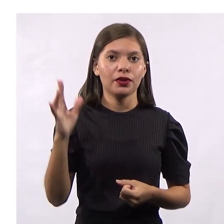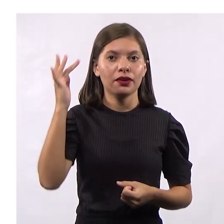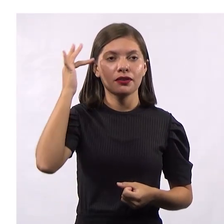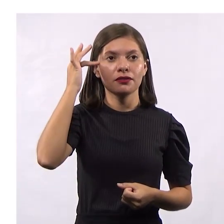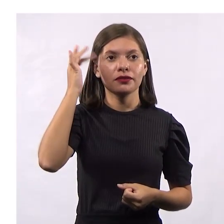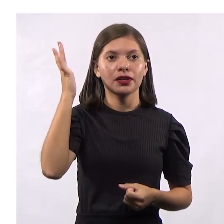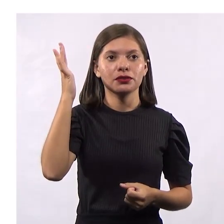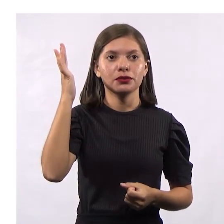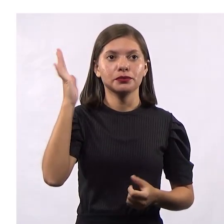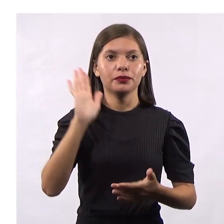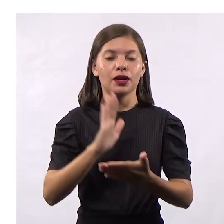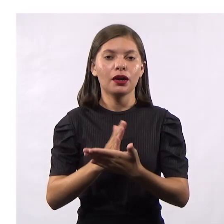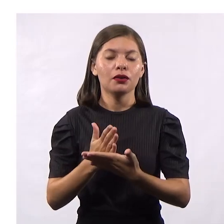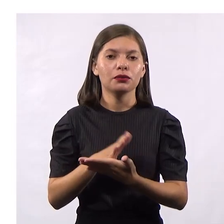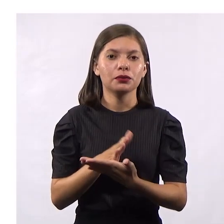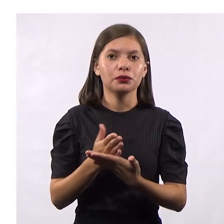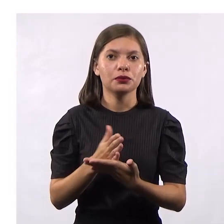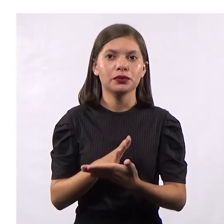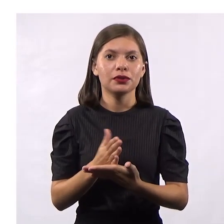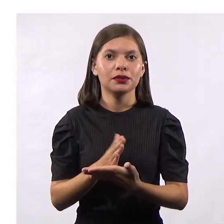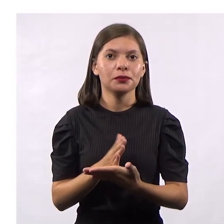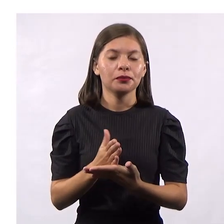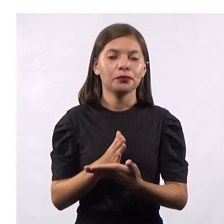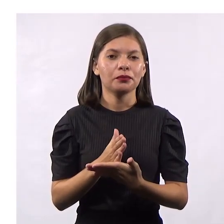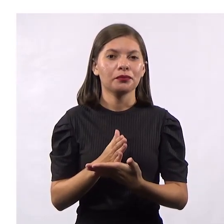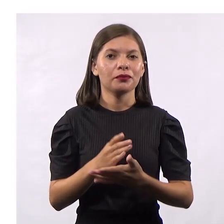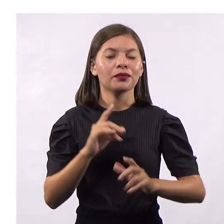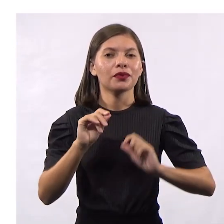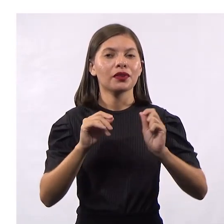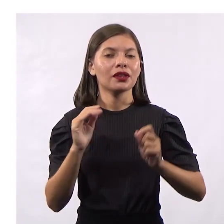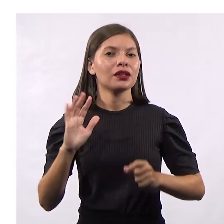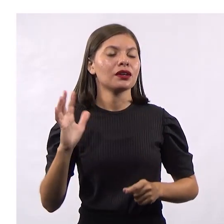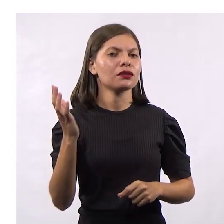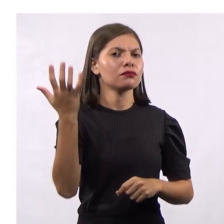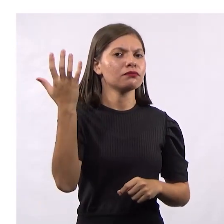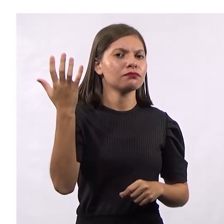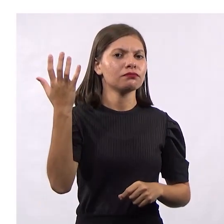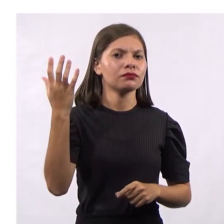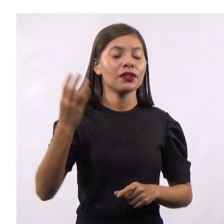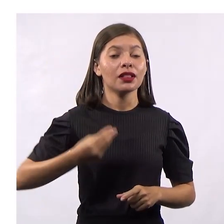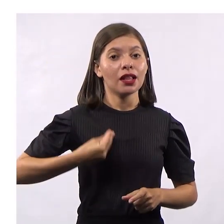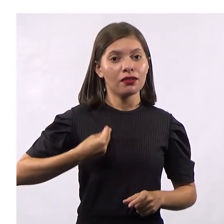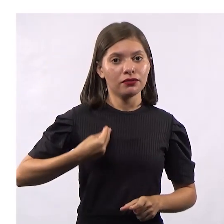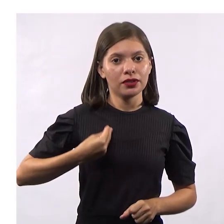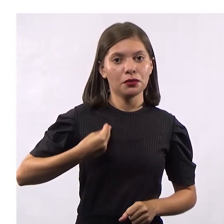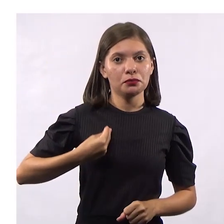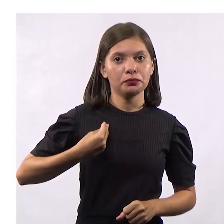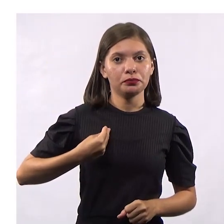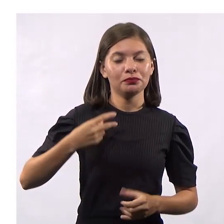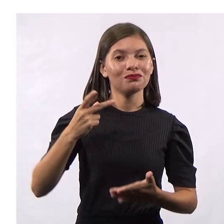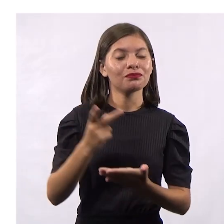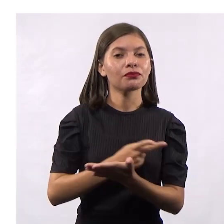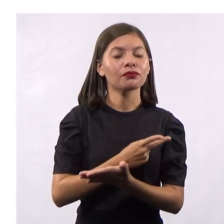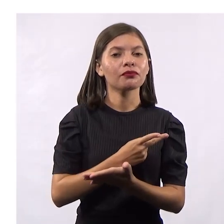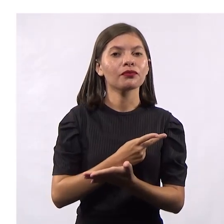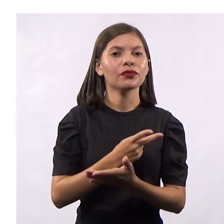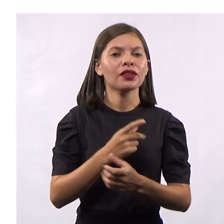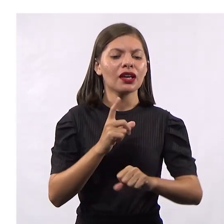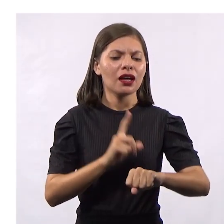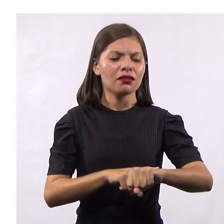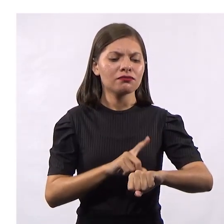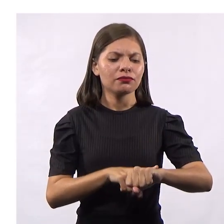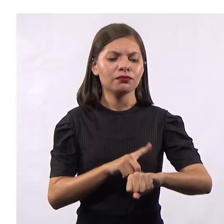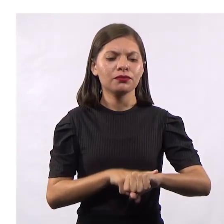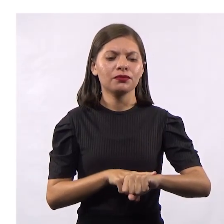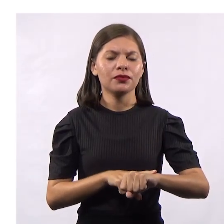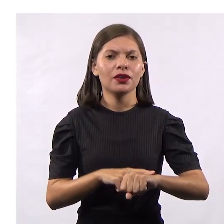diz. Existem alguns casos, né, que acontece uma situação da vida real,